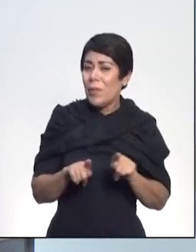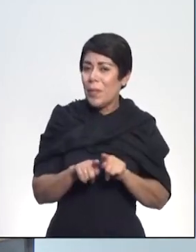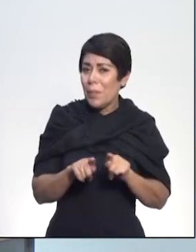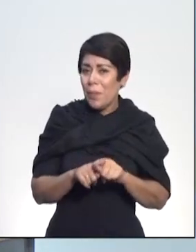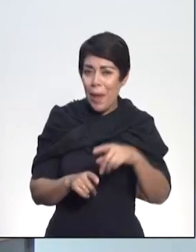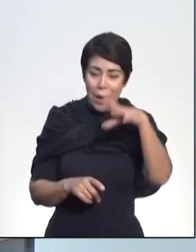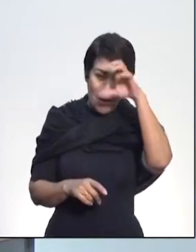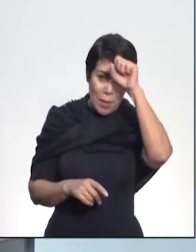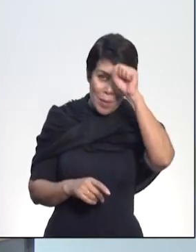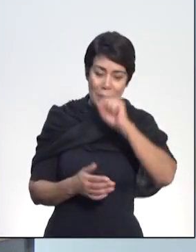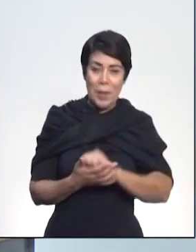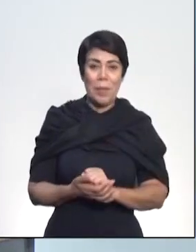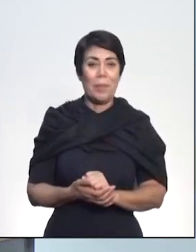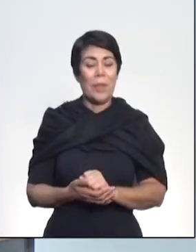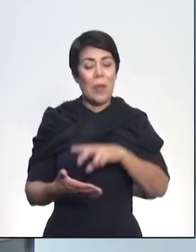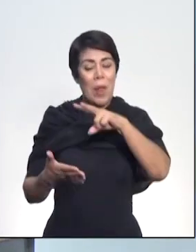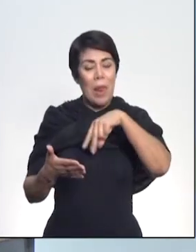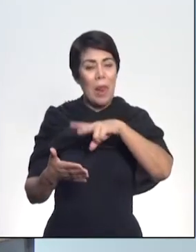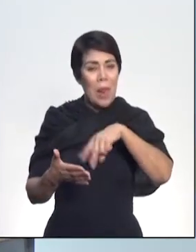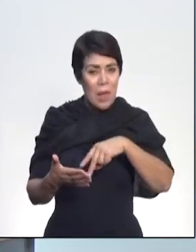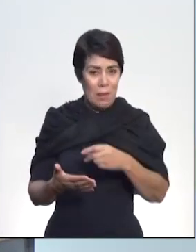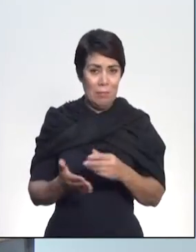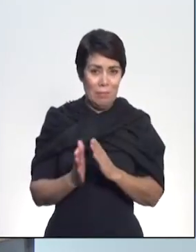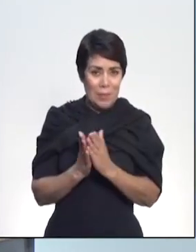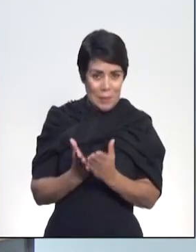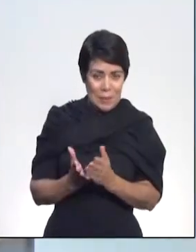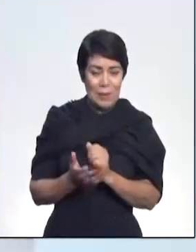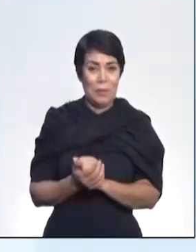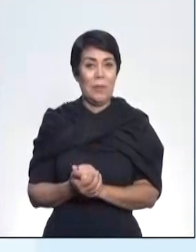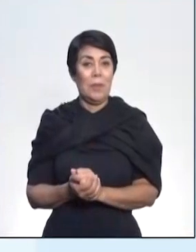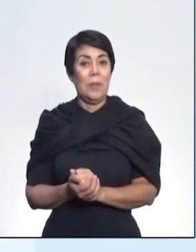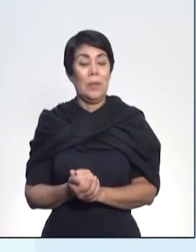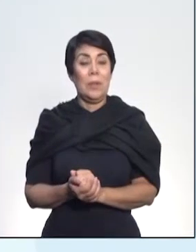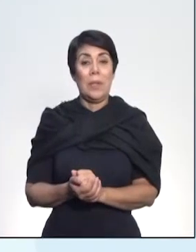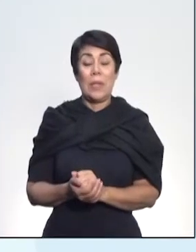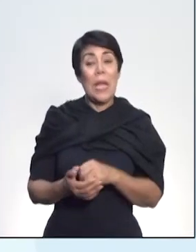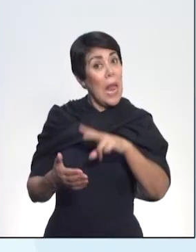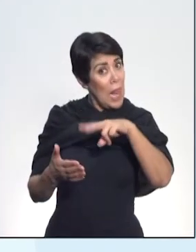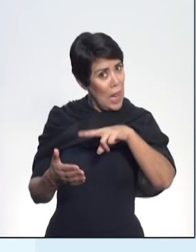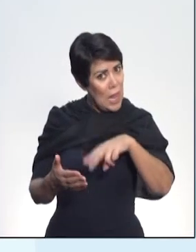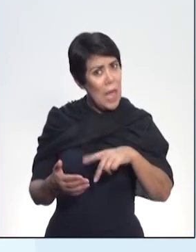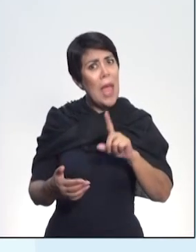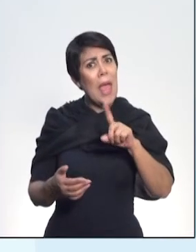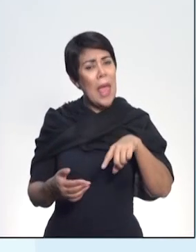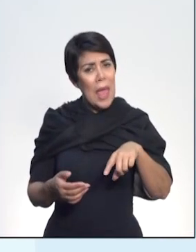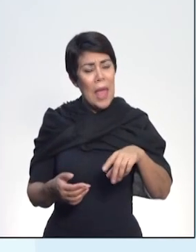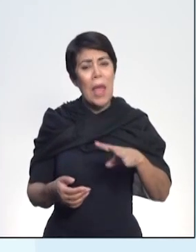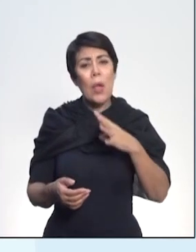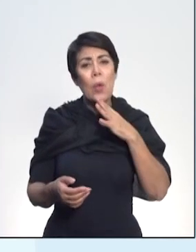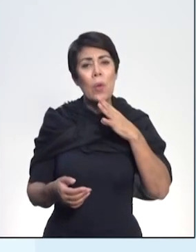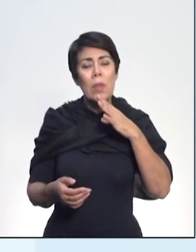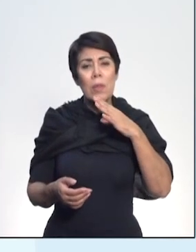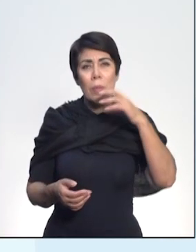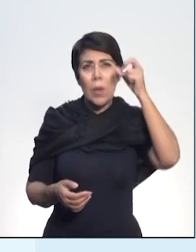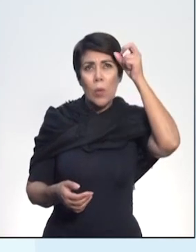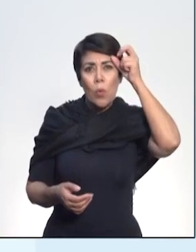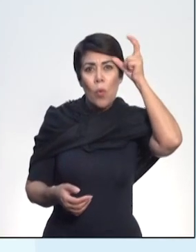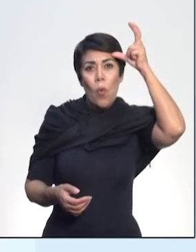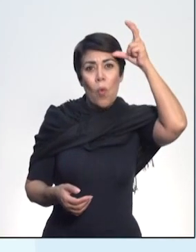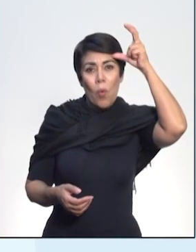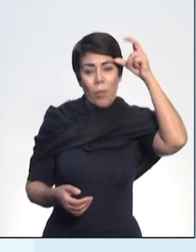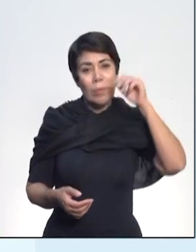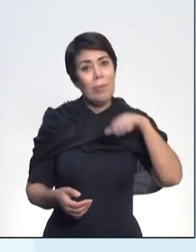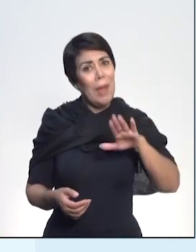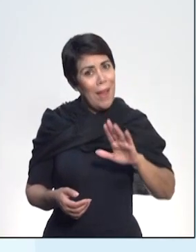estudos. Eu coloquei lá, ler um livro. Né? Ler um livro não deixa de ser um meio de adquirir conhecimento.